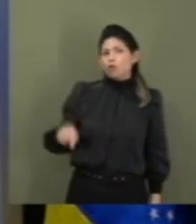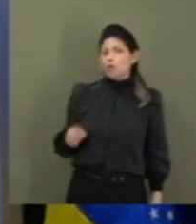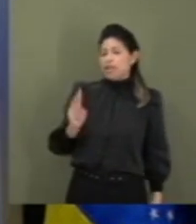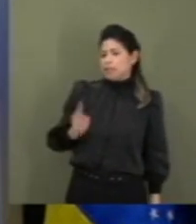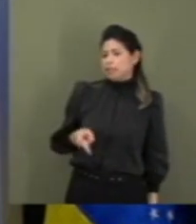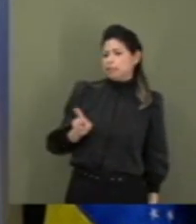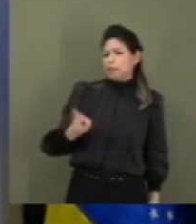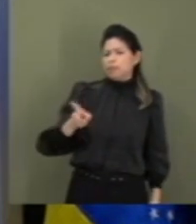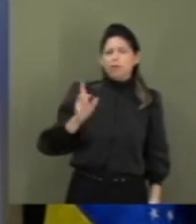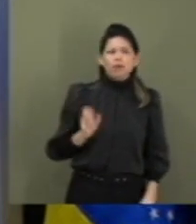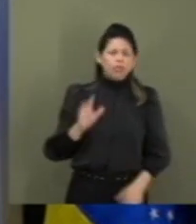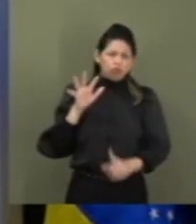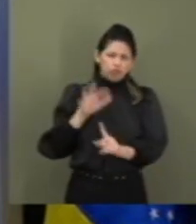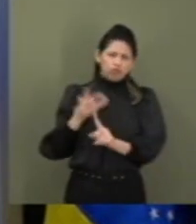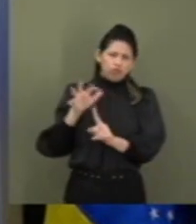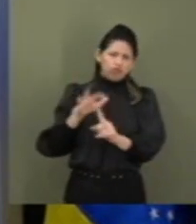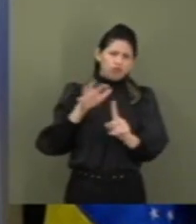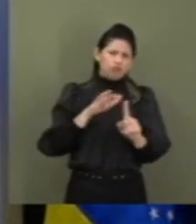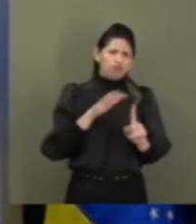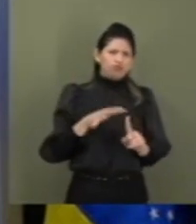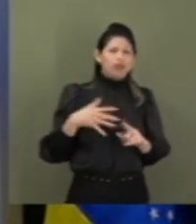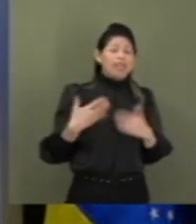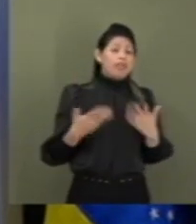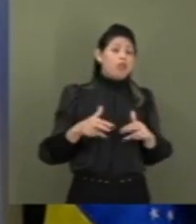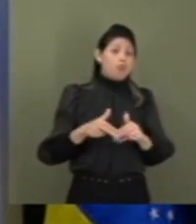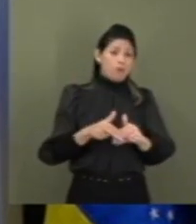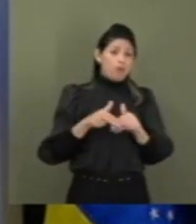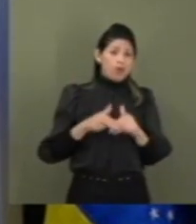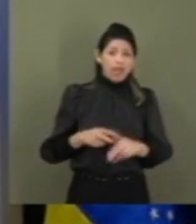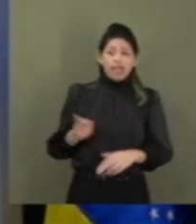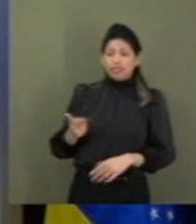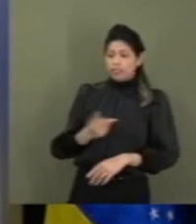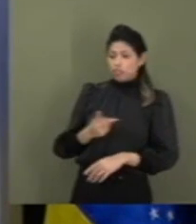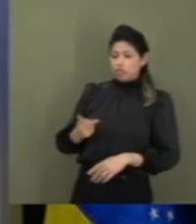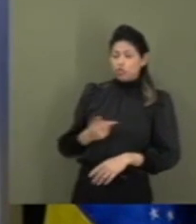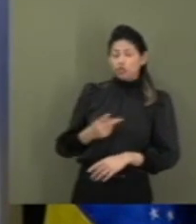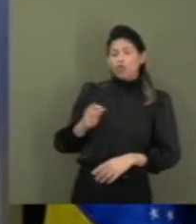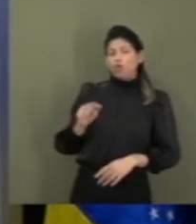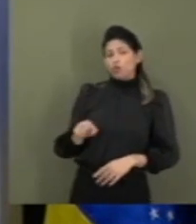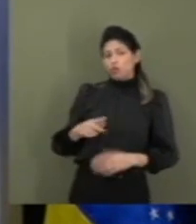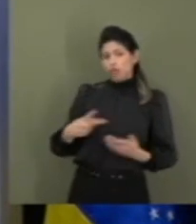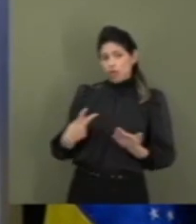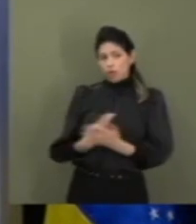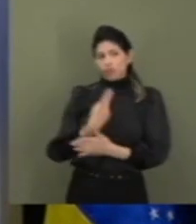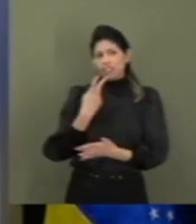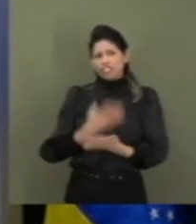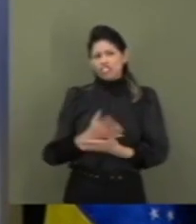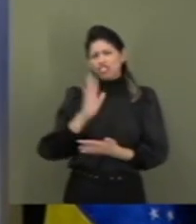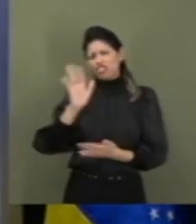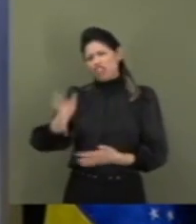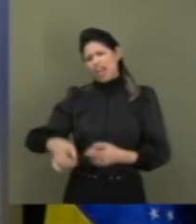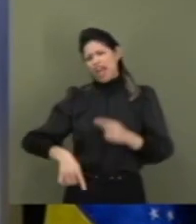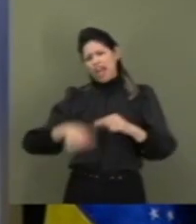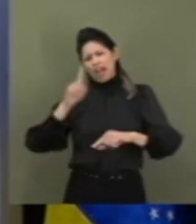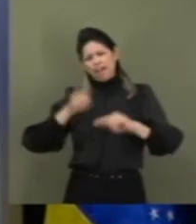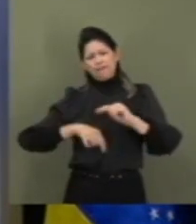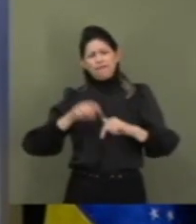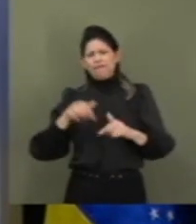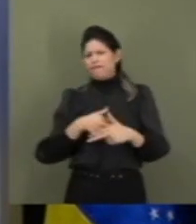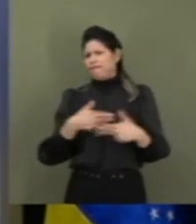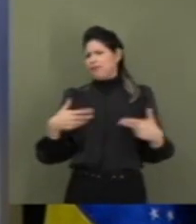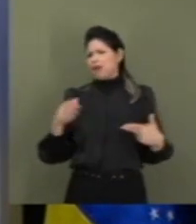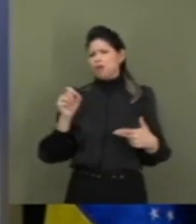Isso deve ter incomodado muito esses dois magistrados que já foram objeto de muitos pedidos de